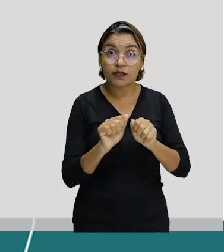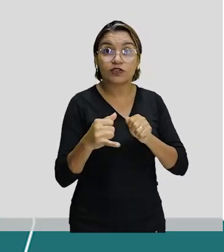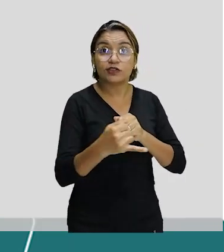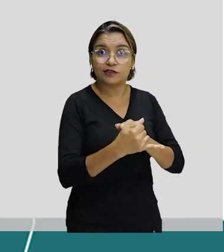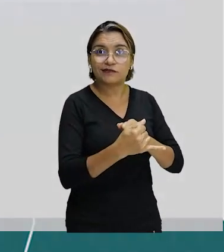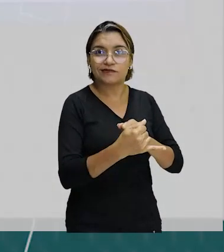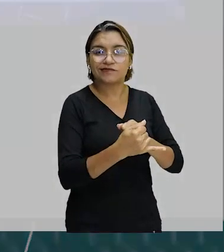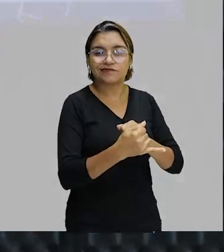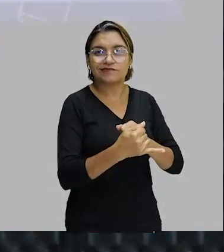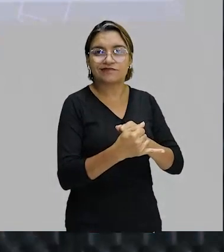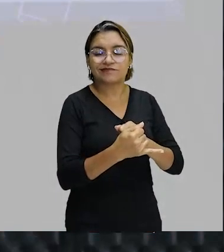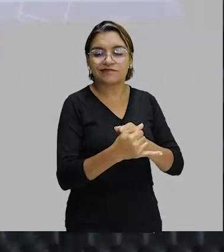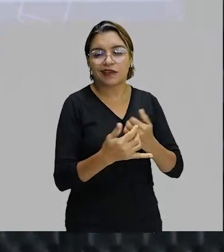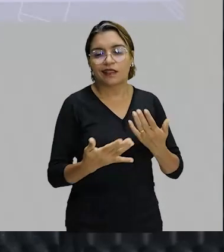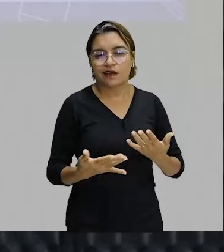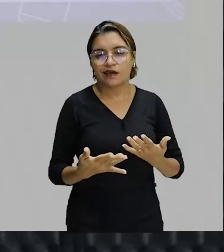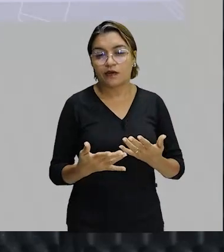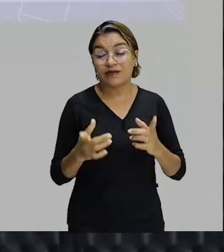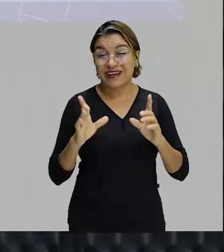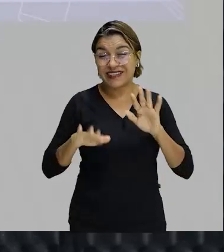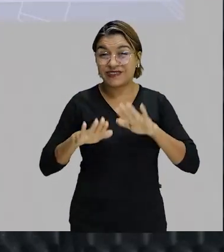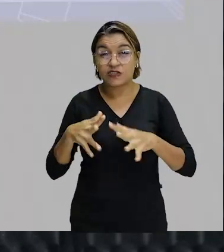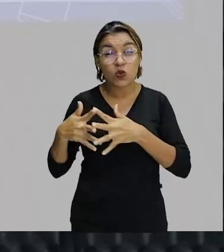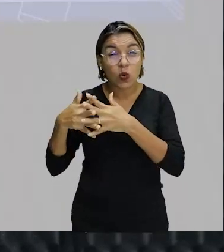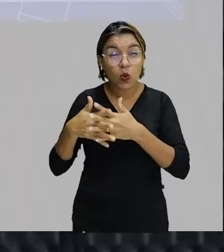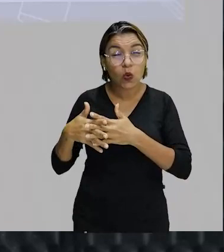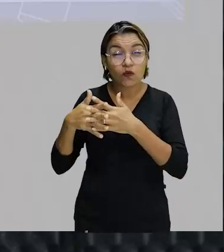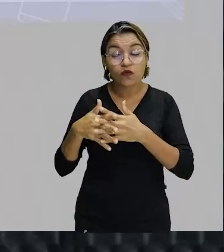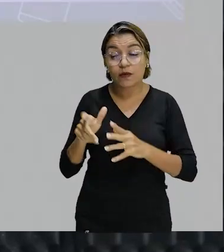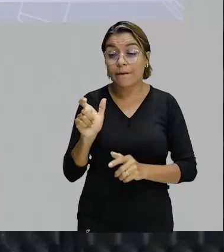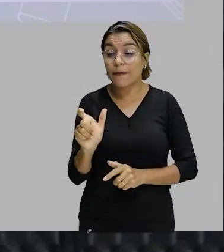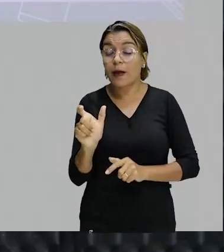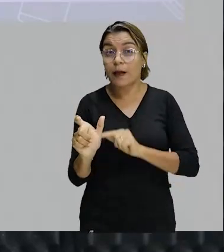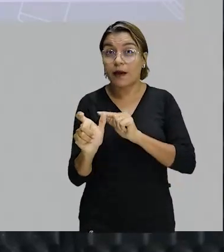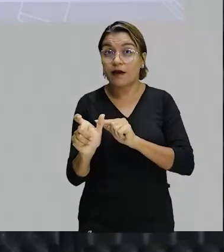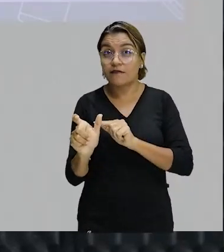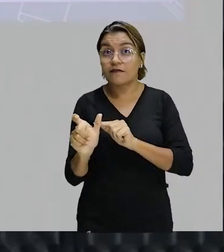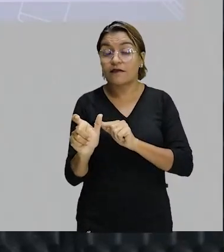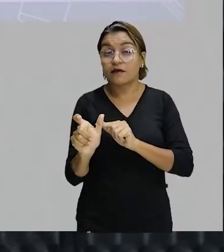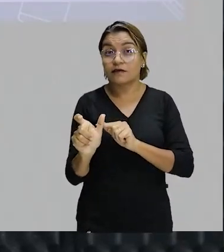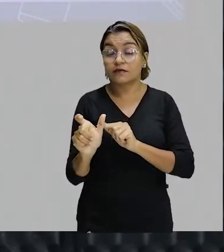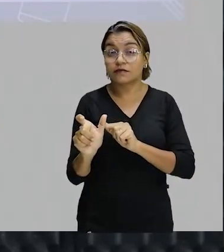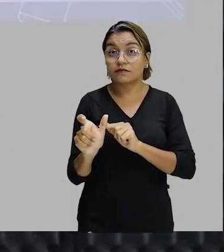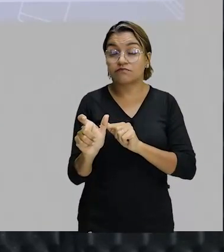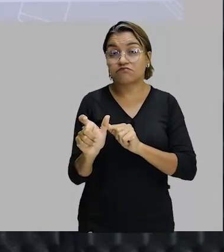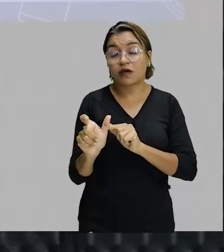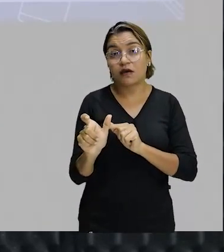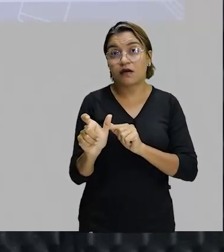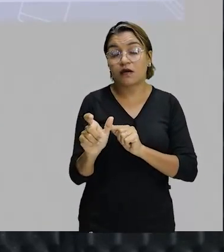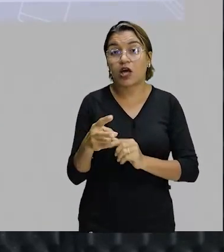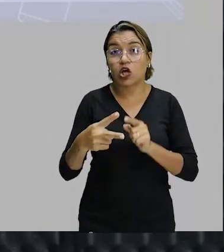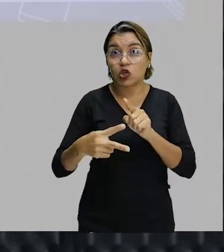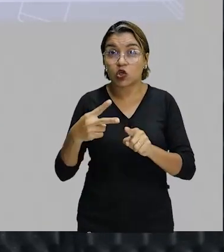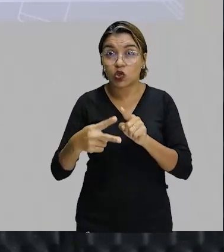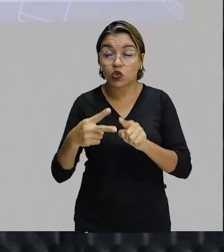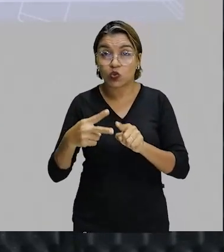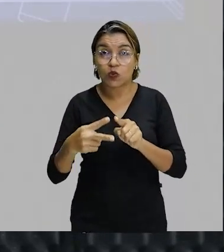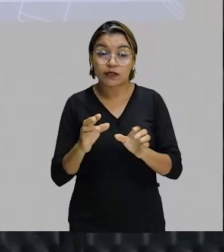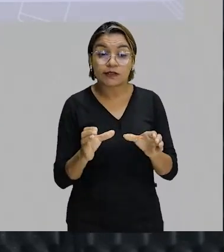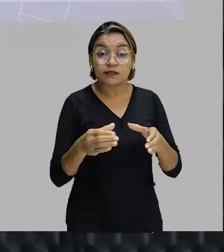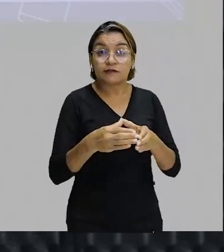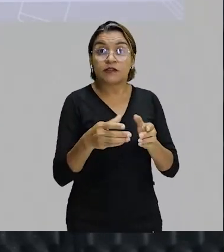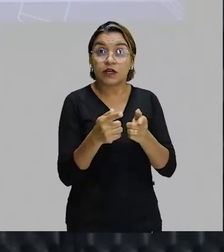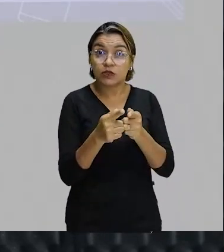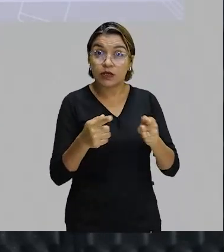adjetivo. Então, isso é um pouco confuso, porque uma mesma palavra, ela pode possuir duas classificações gramaticais